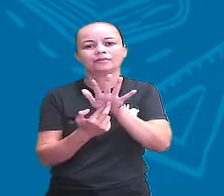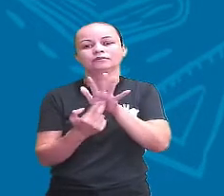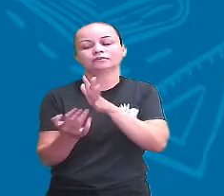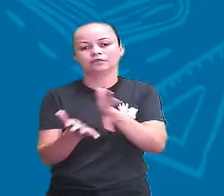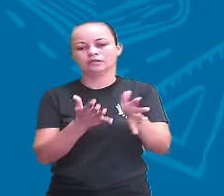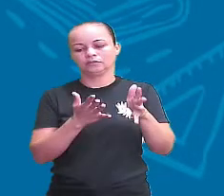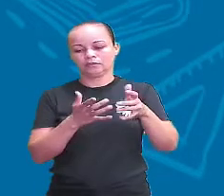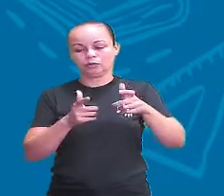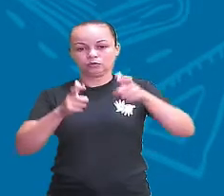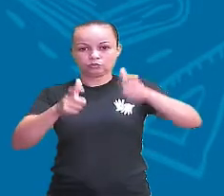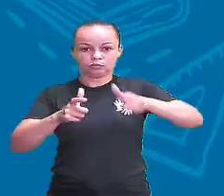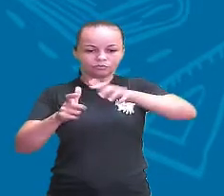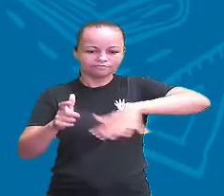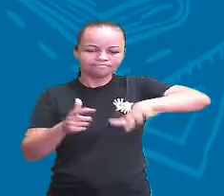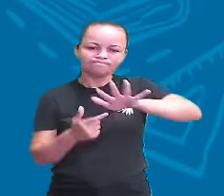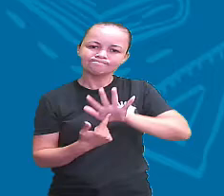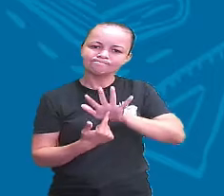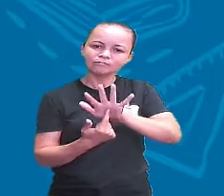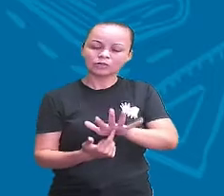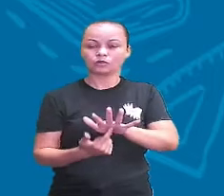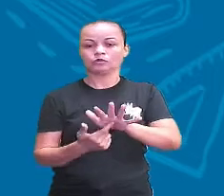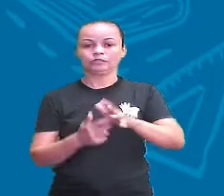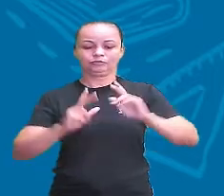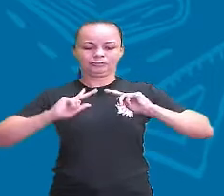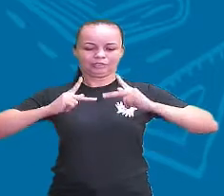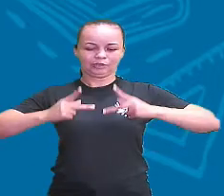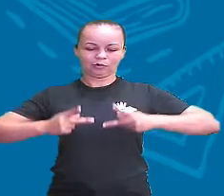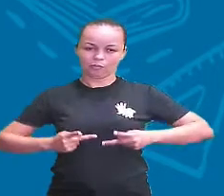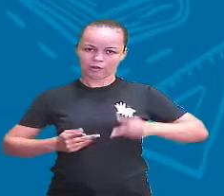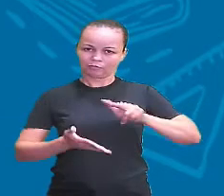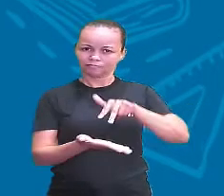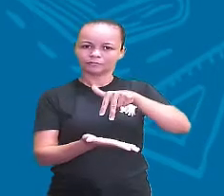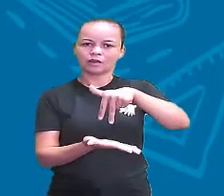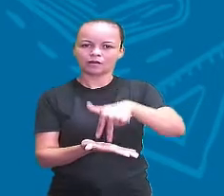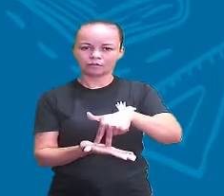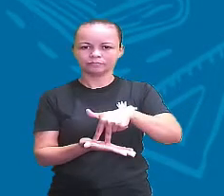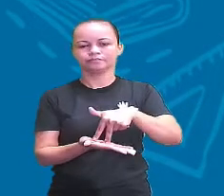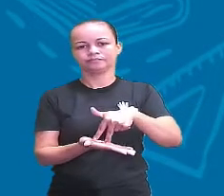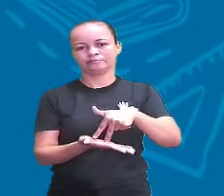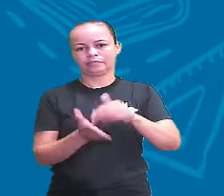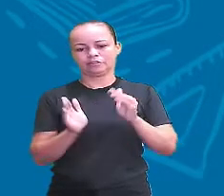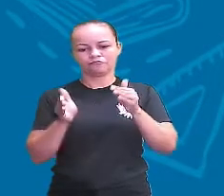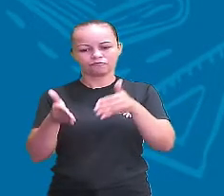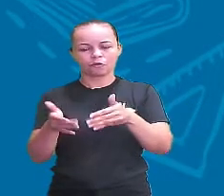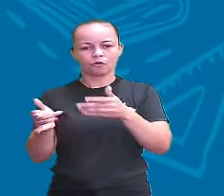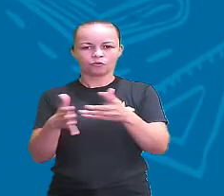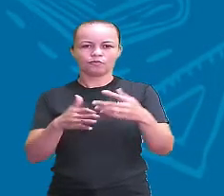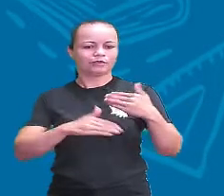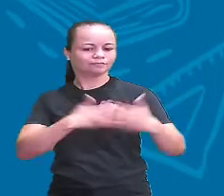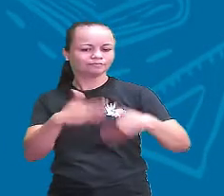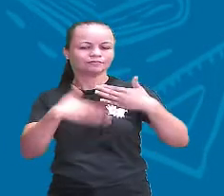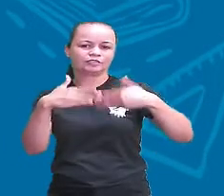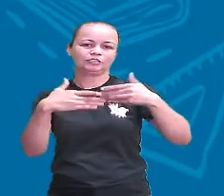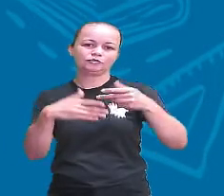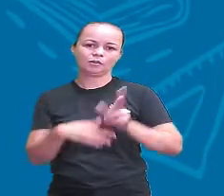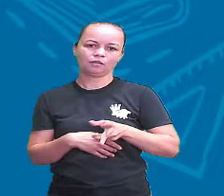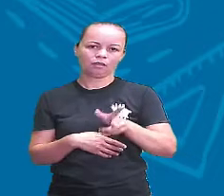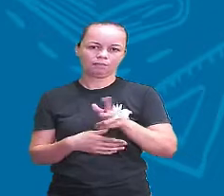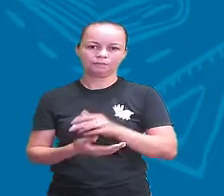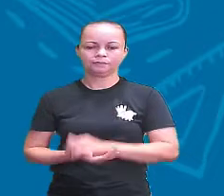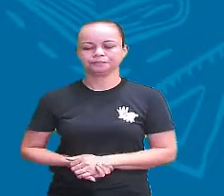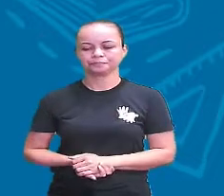o espaço geográfico onde o ser humano ele está ali em foco, em desenvolvimento. Tá